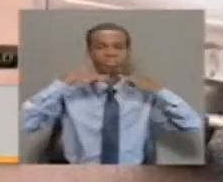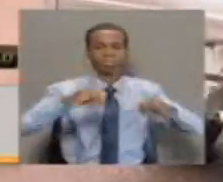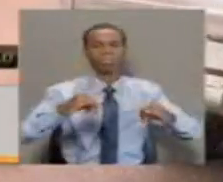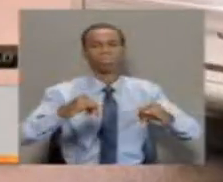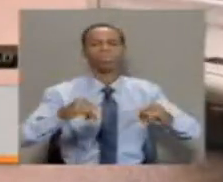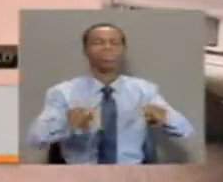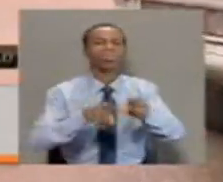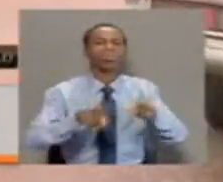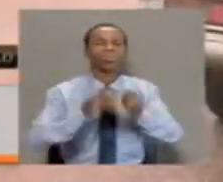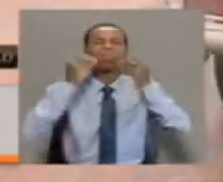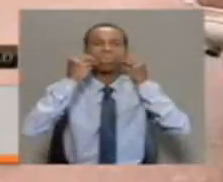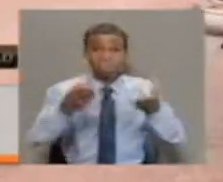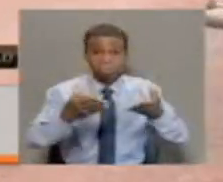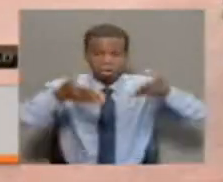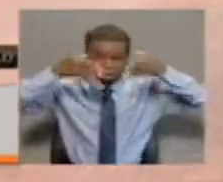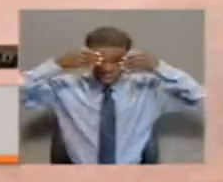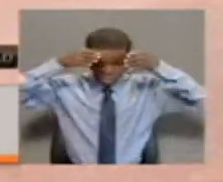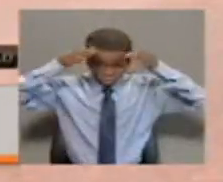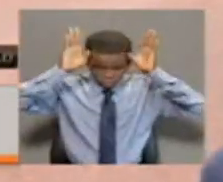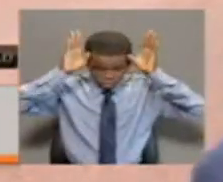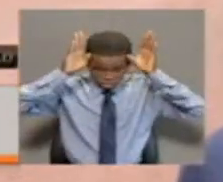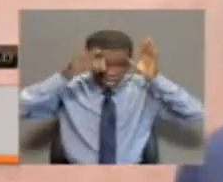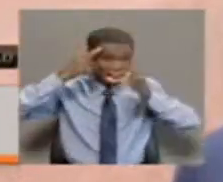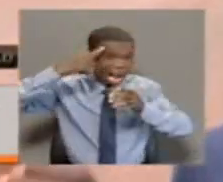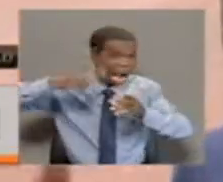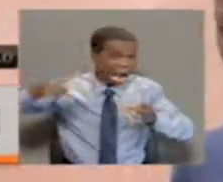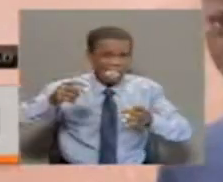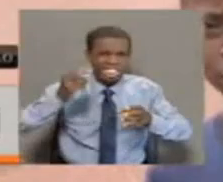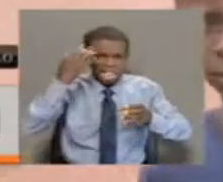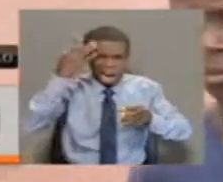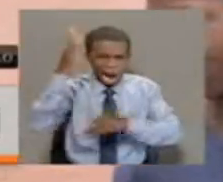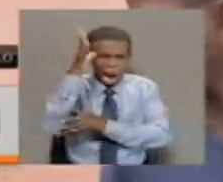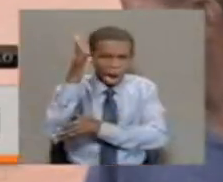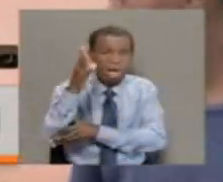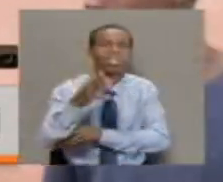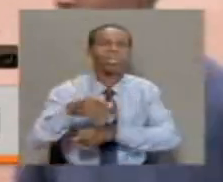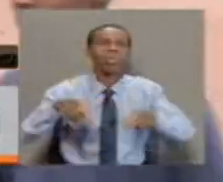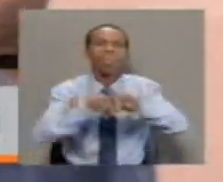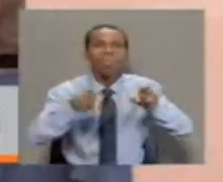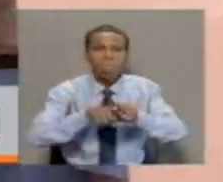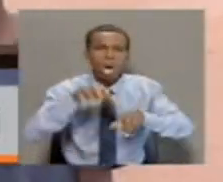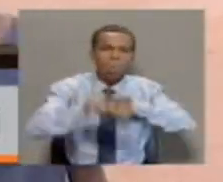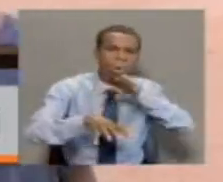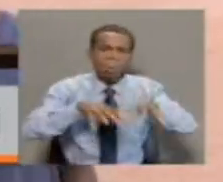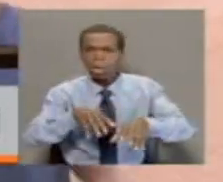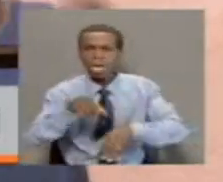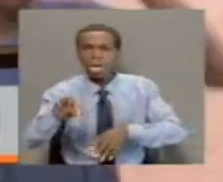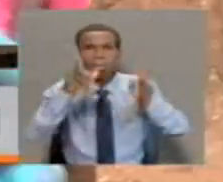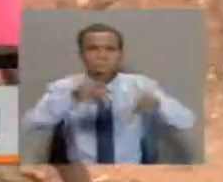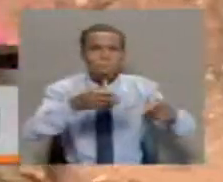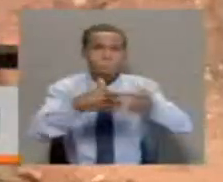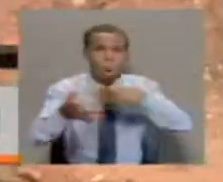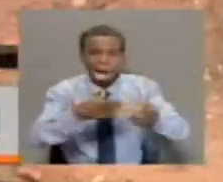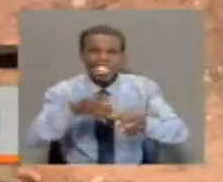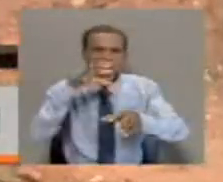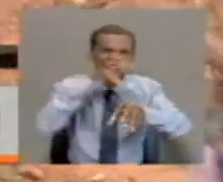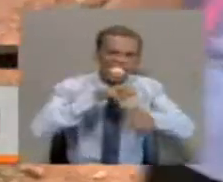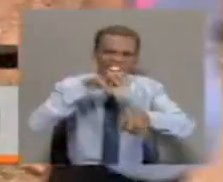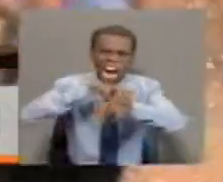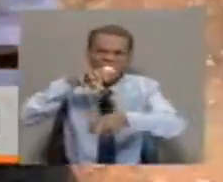estava fazendo sucesso aqui, mordendo pessoas. Começou no cruzamento do Caio e chegou até aqui na vila. A